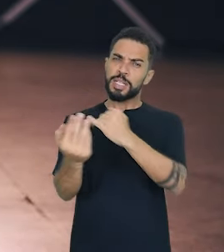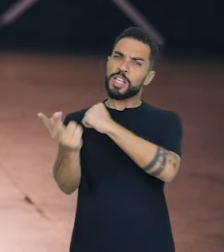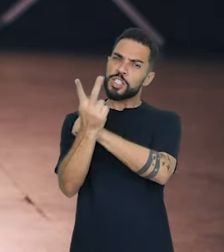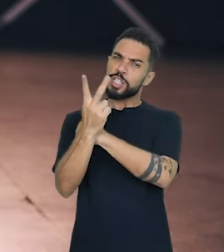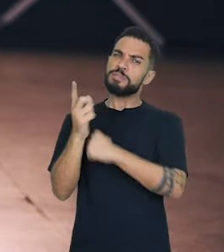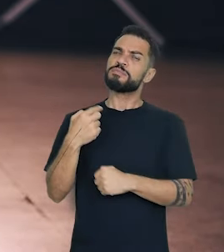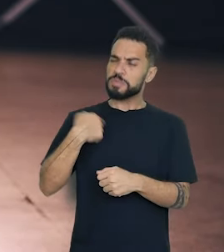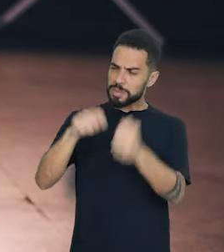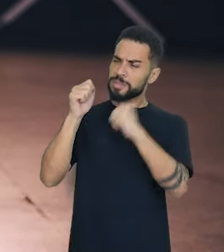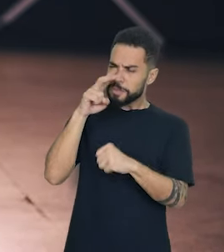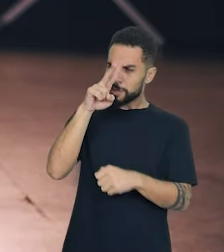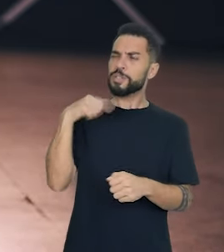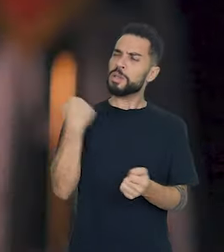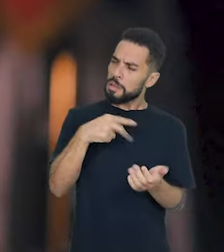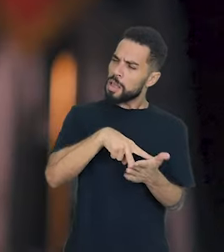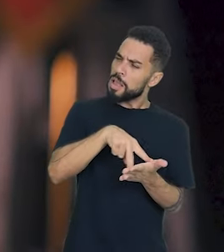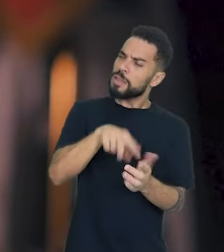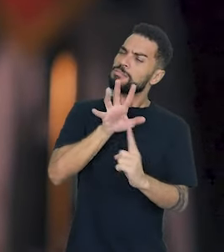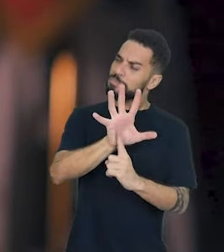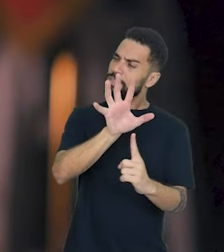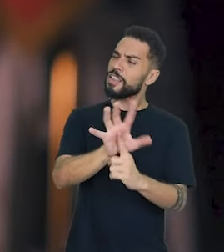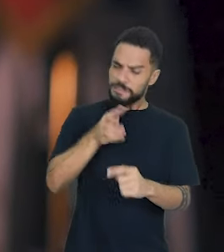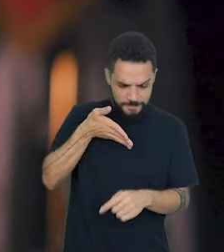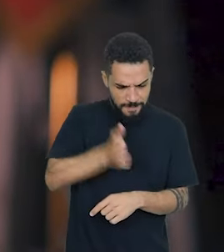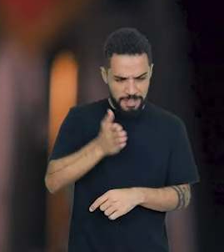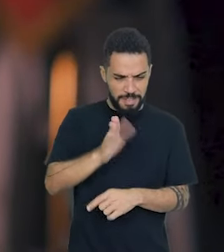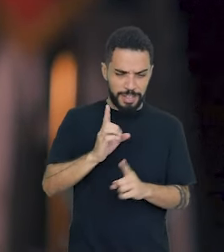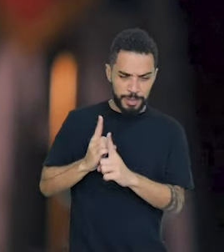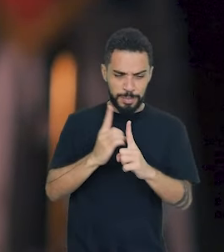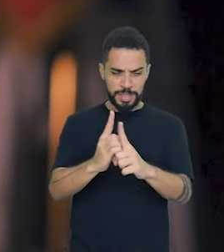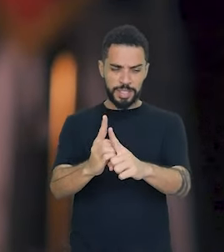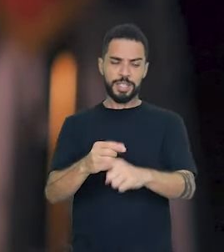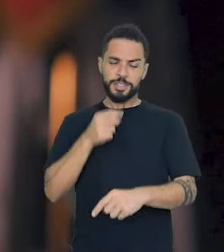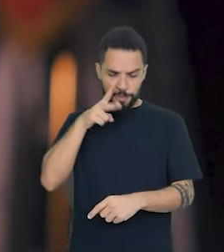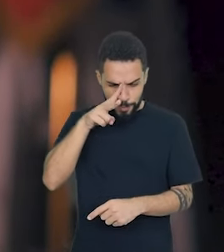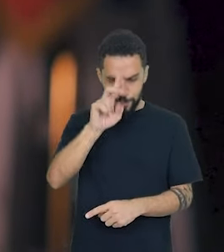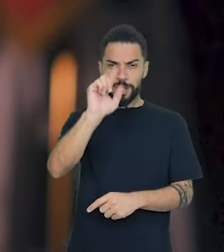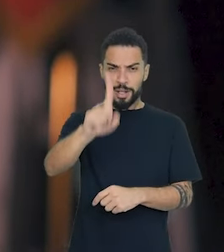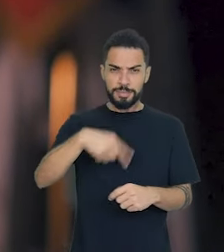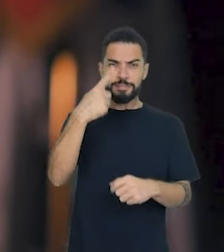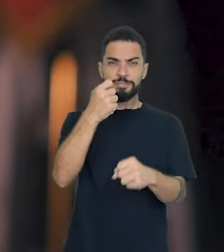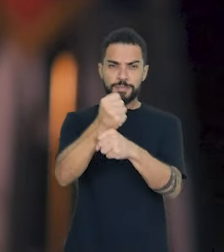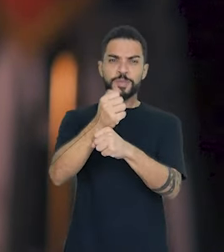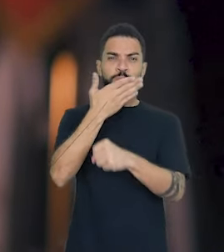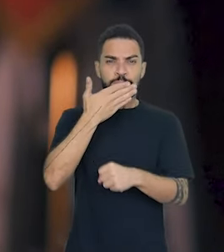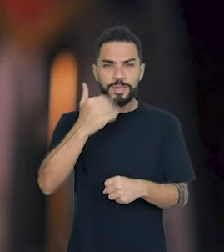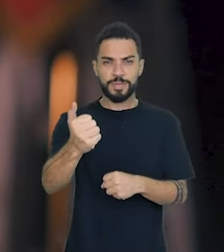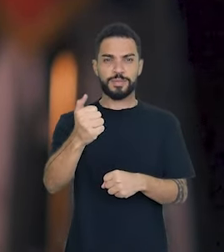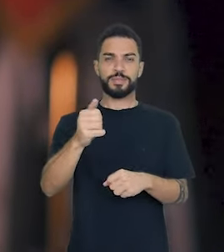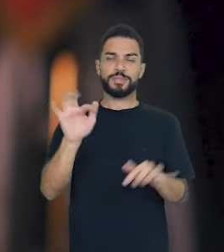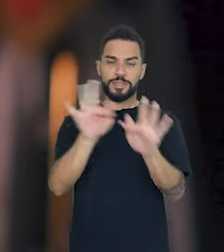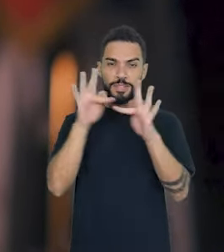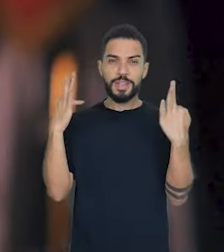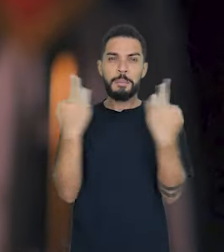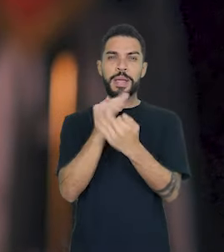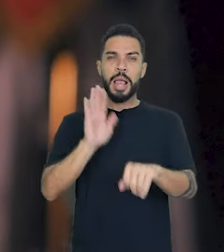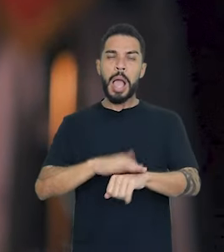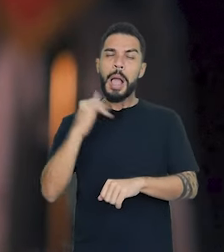não, vamos levantar, vai ensaiar mais, vai correr atrás dessa nota aí. Então a família é a bandeira mais importante que a gente tem na